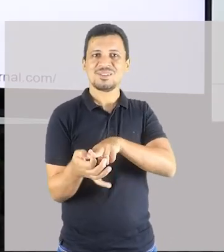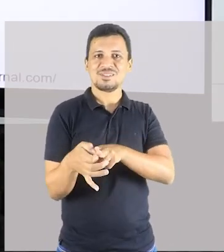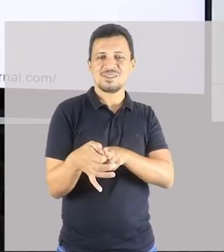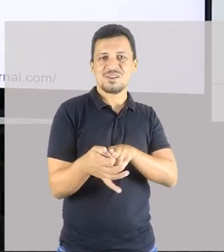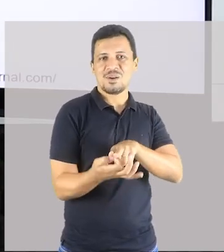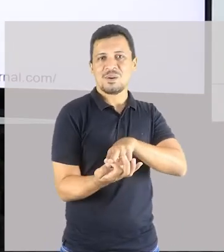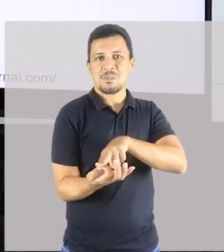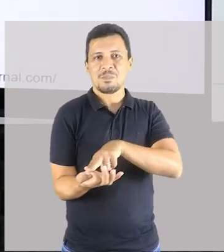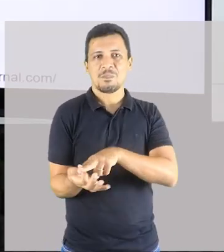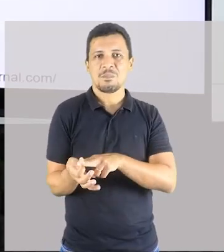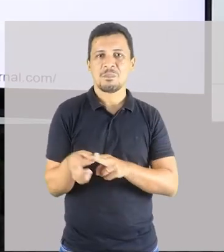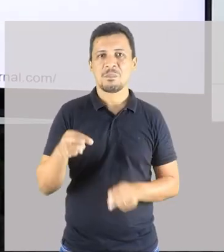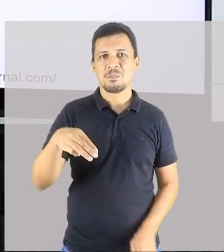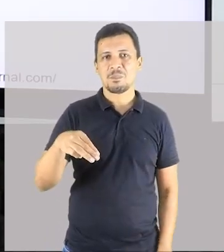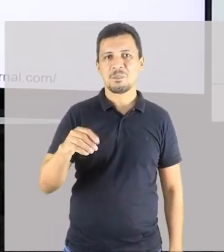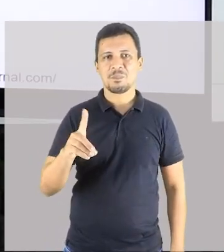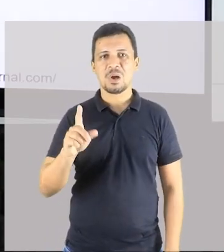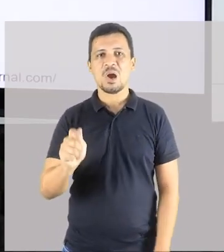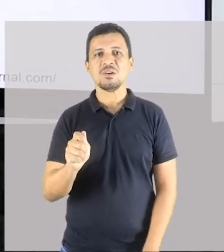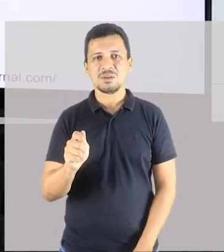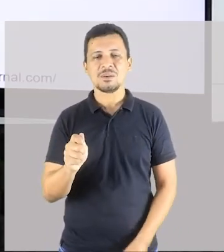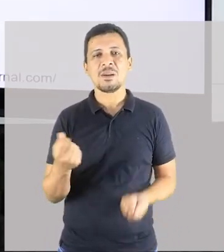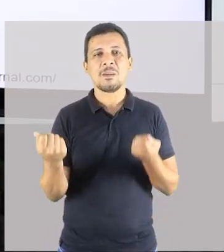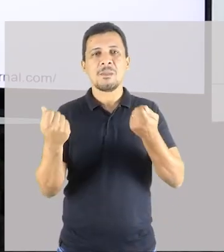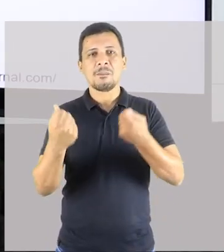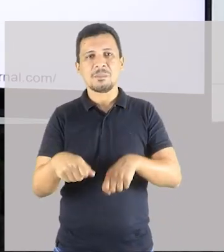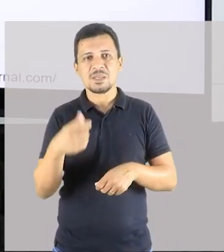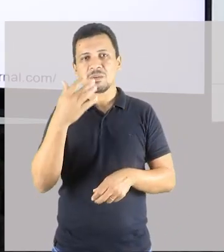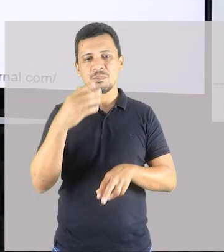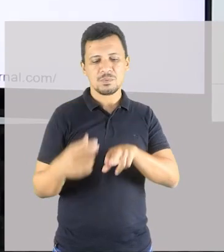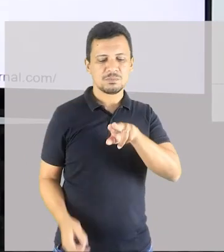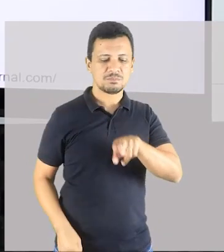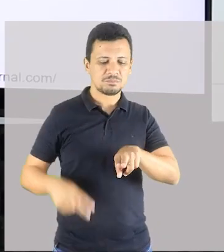ele tem uma flexibilidade que permite com que o indivíduo